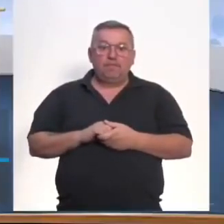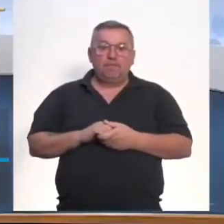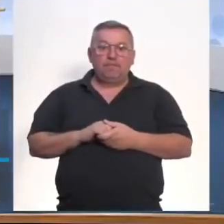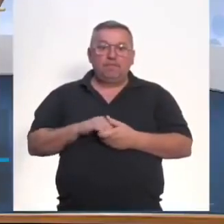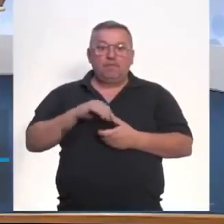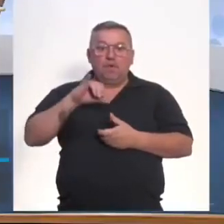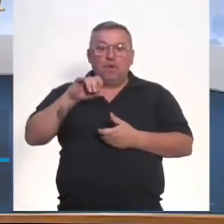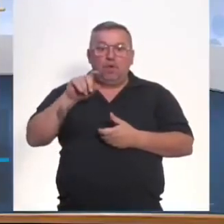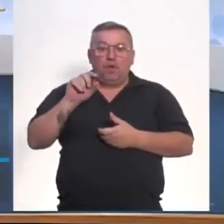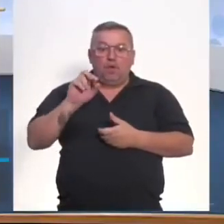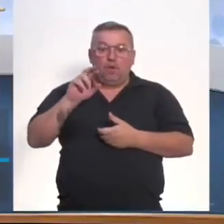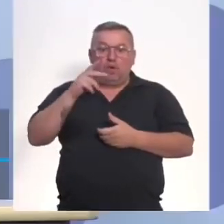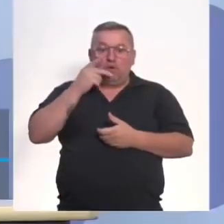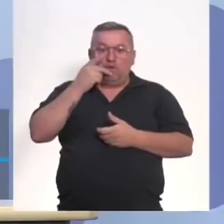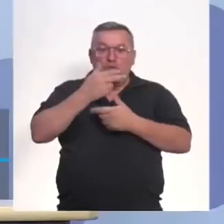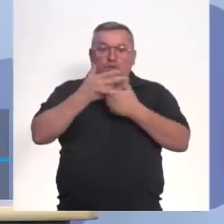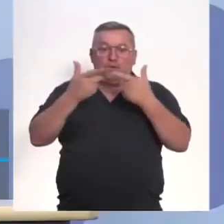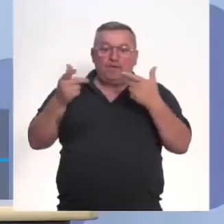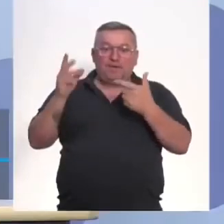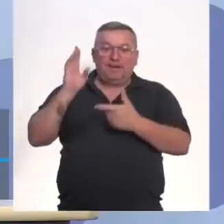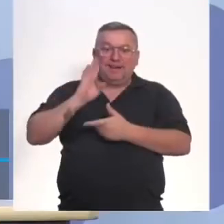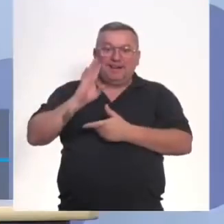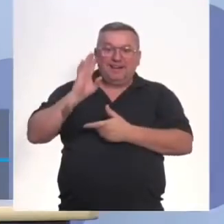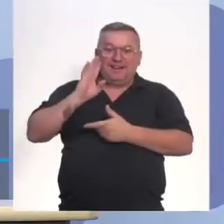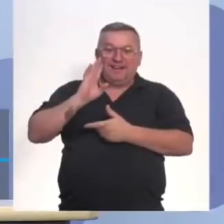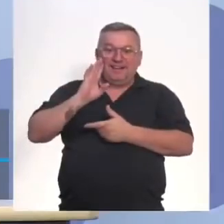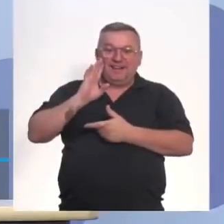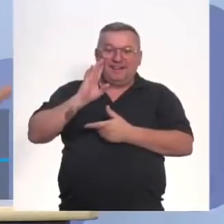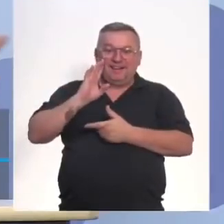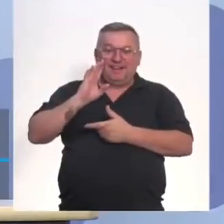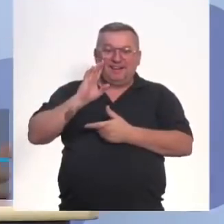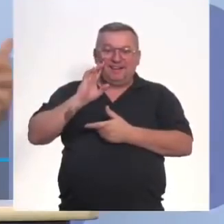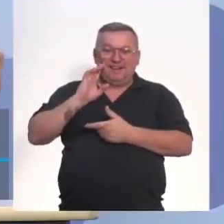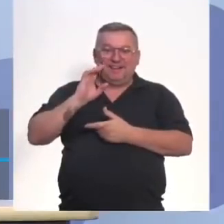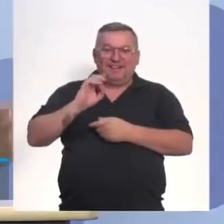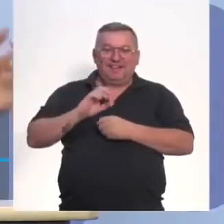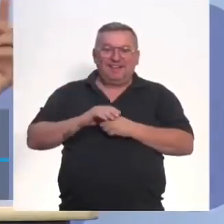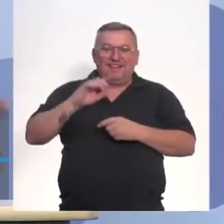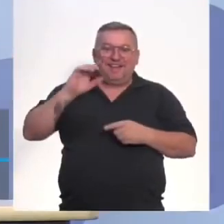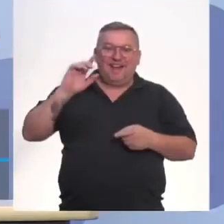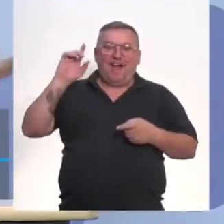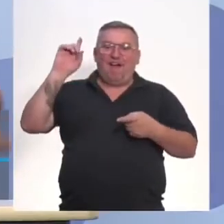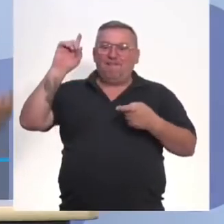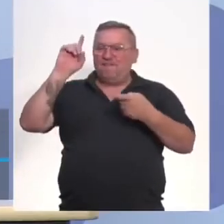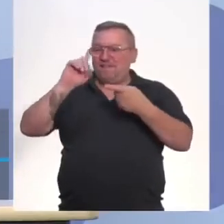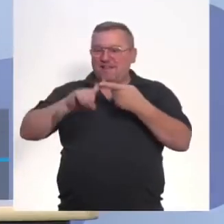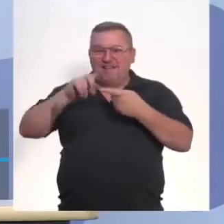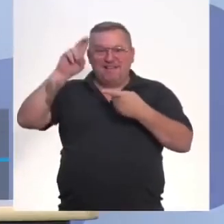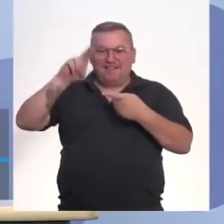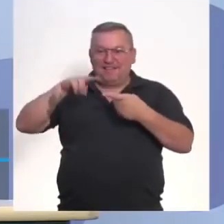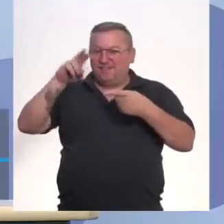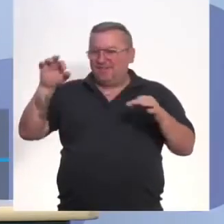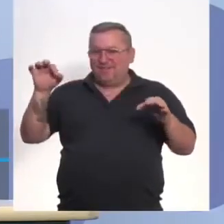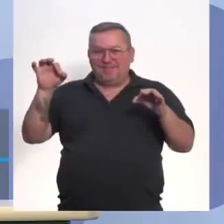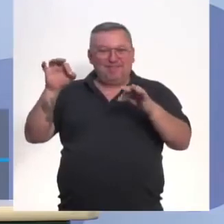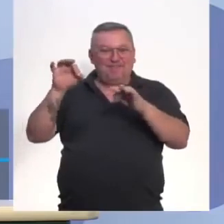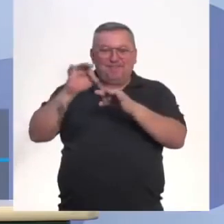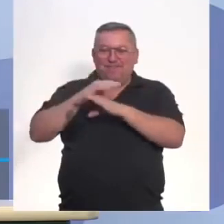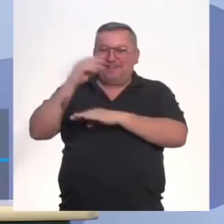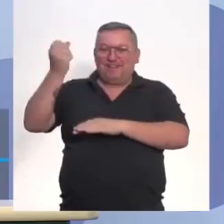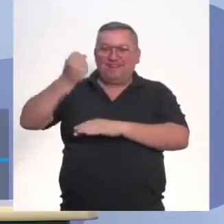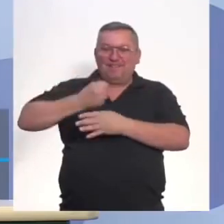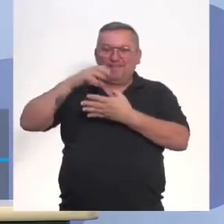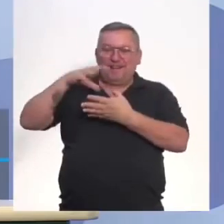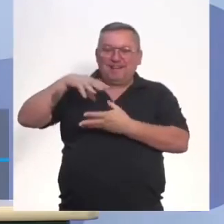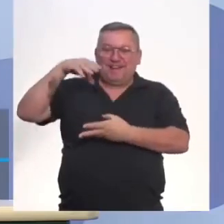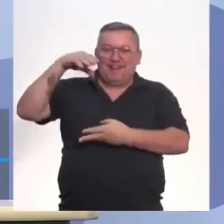Igor de Souza falou uma coisa famosa. A vingança nunca é plena, mata a alma e a envenena. Eu É o sei de onde ditado você popular,